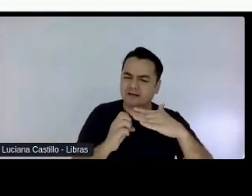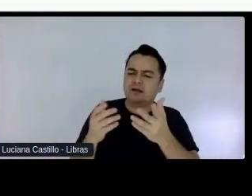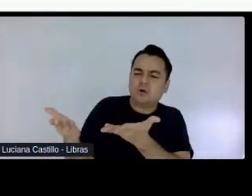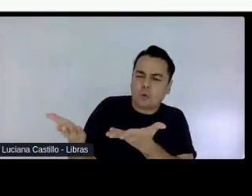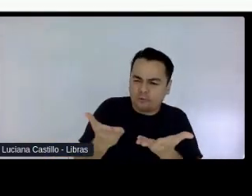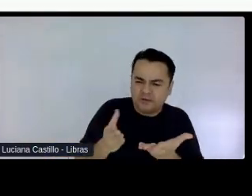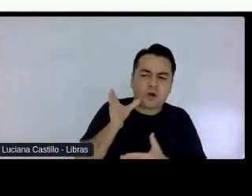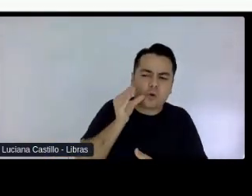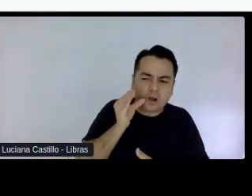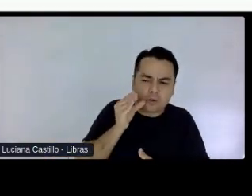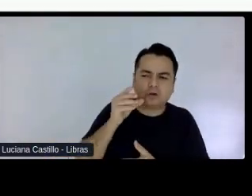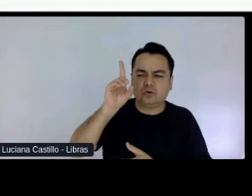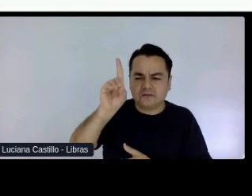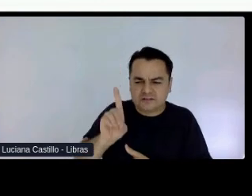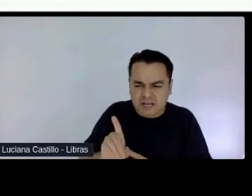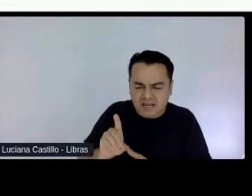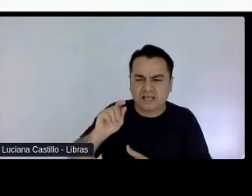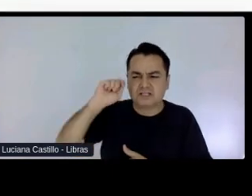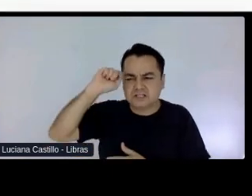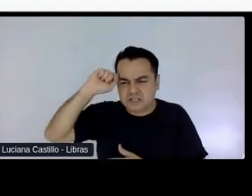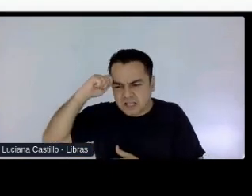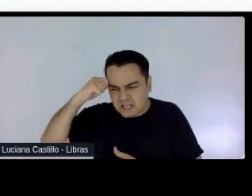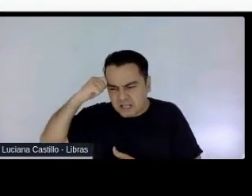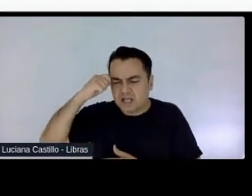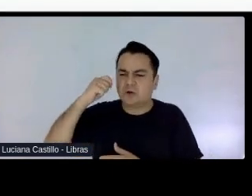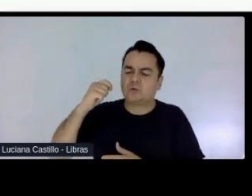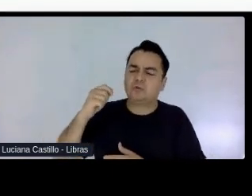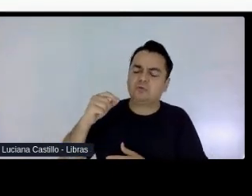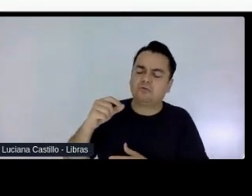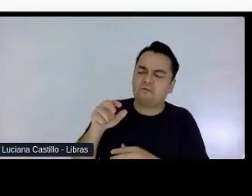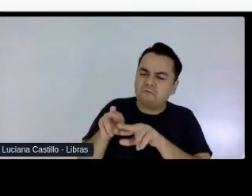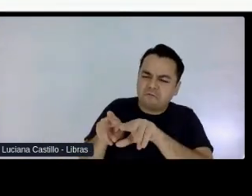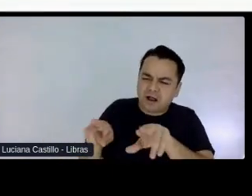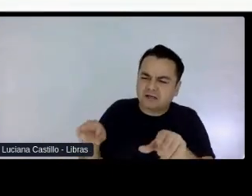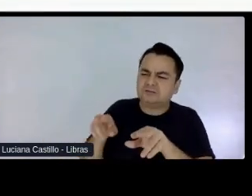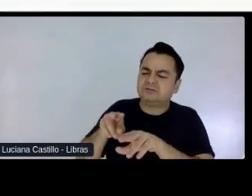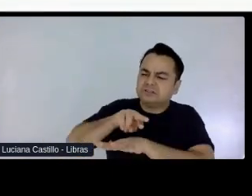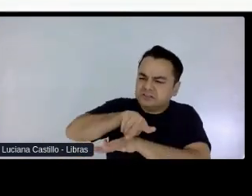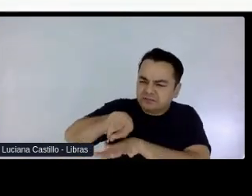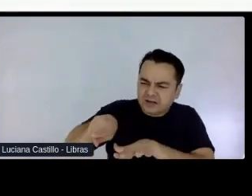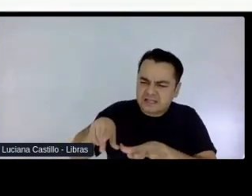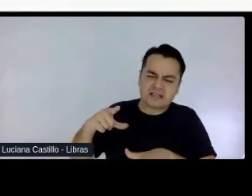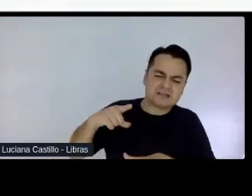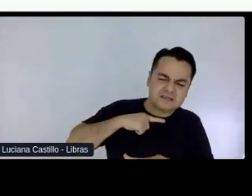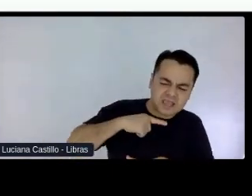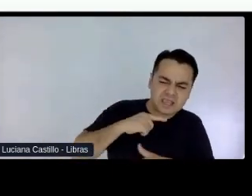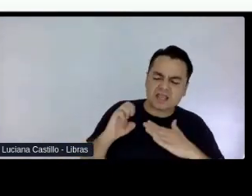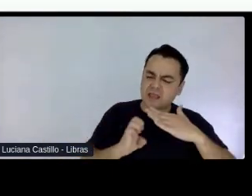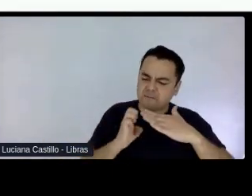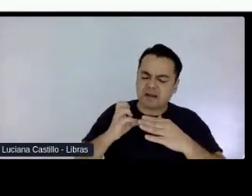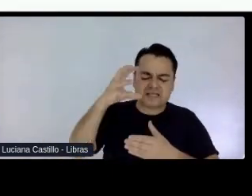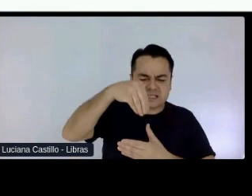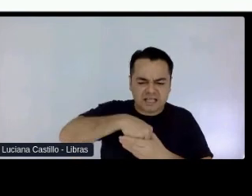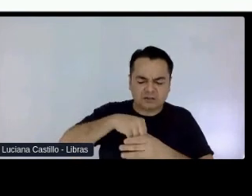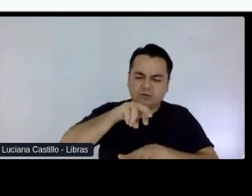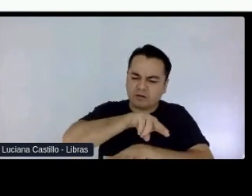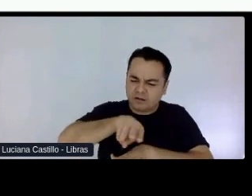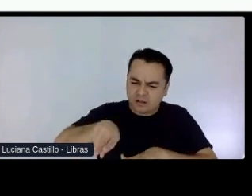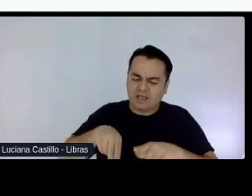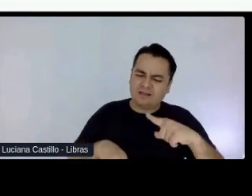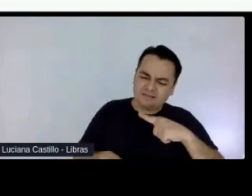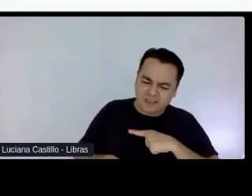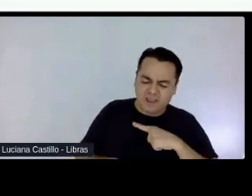dentro do âmbito dela, para ela identificar essa dor, então ela consegue, dentro da empresa mesmo, ela